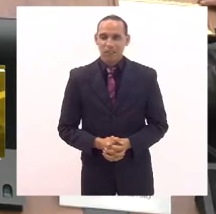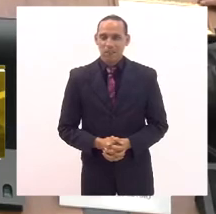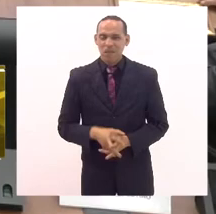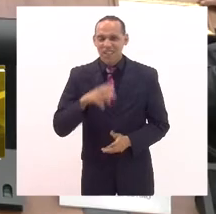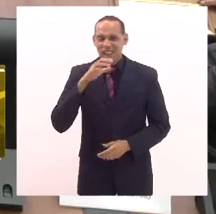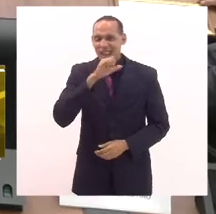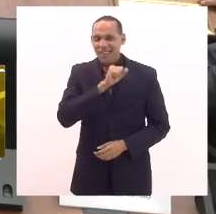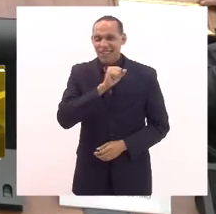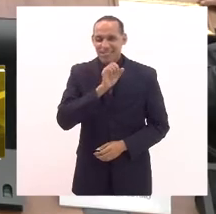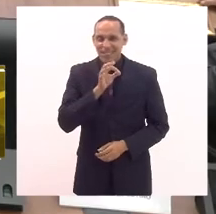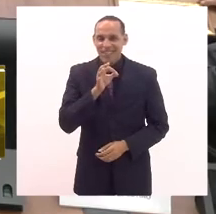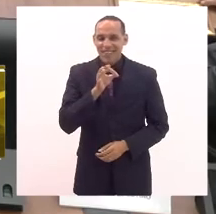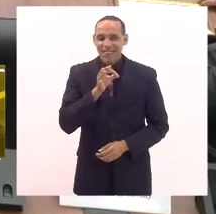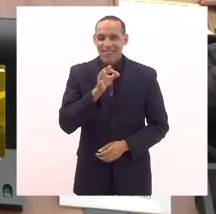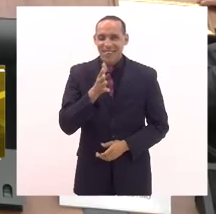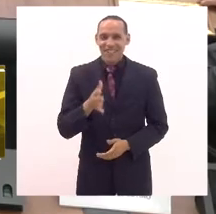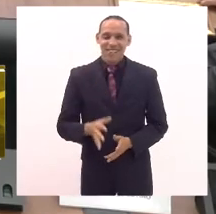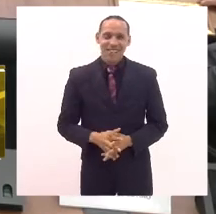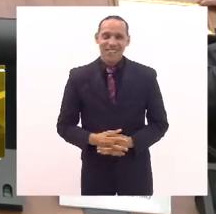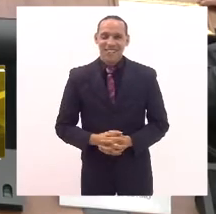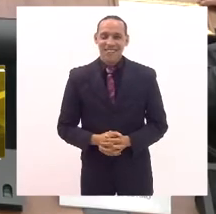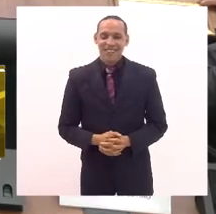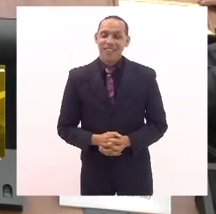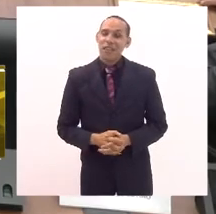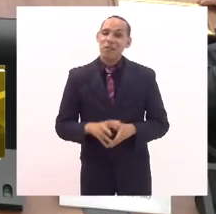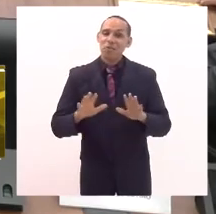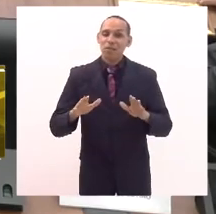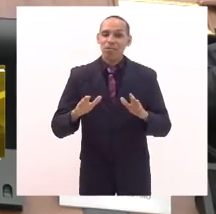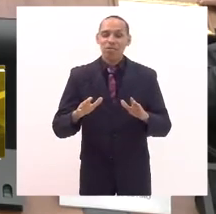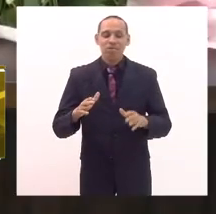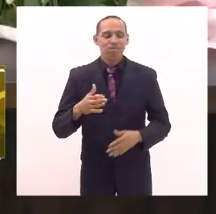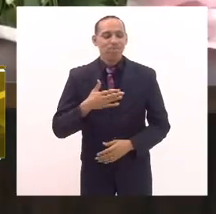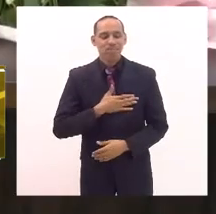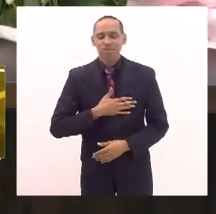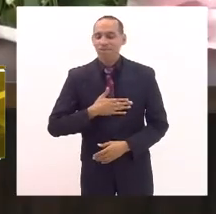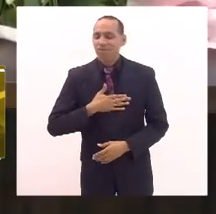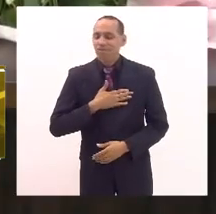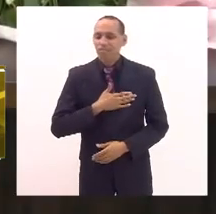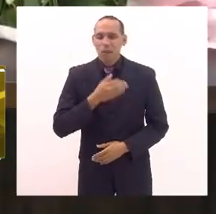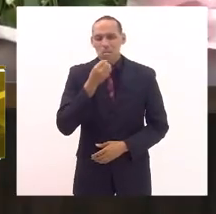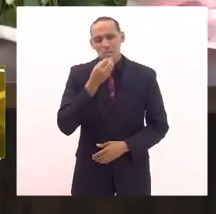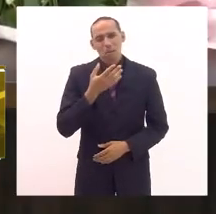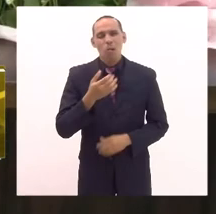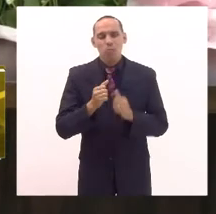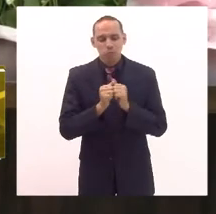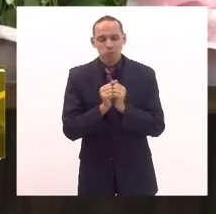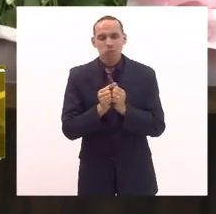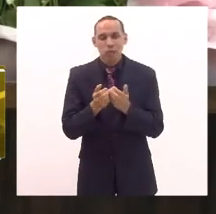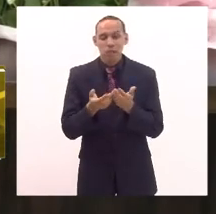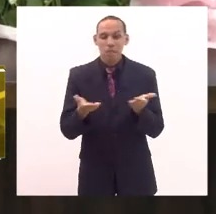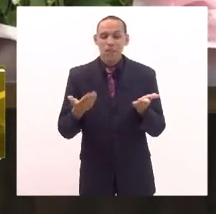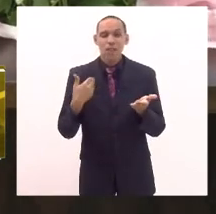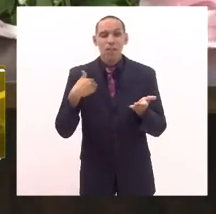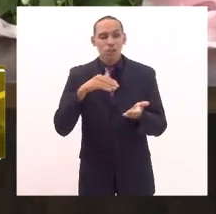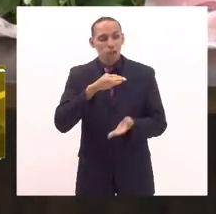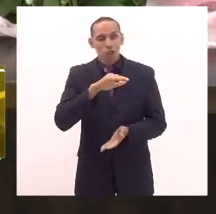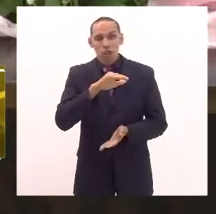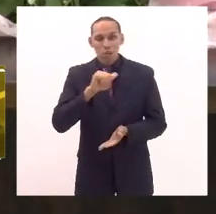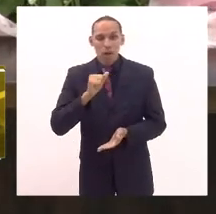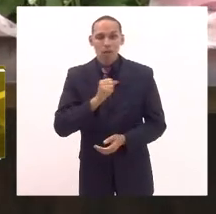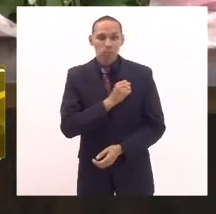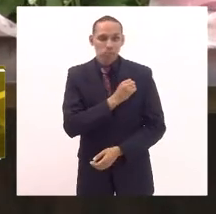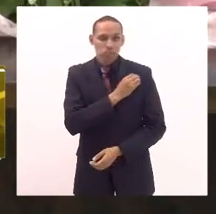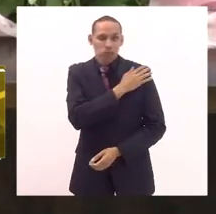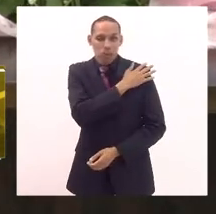Foi rápido, não foi, gente? Mas muito gratificante e gostoso poder estar com vocês. Eu gostaria de chamar o